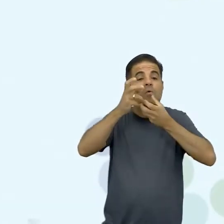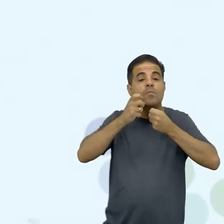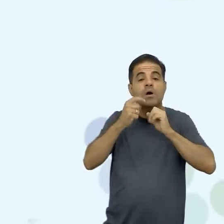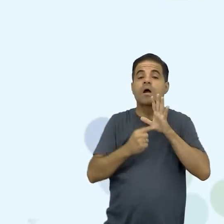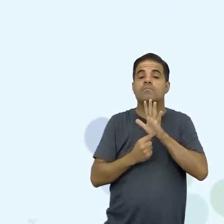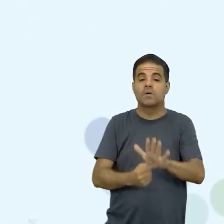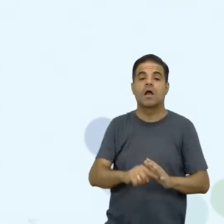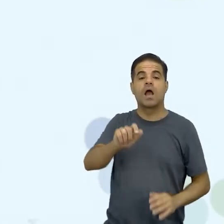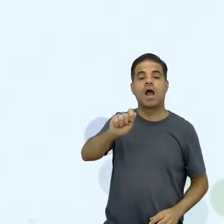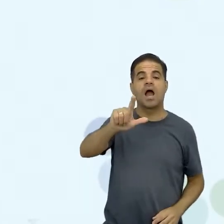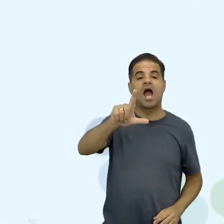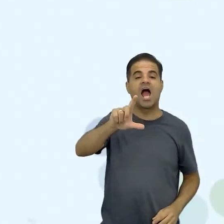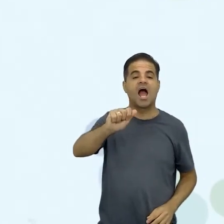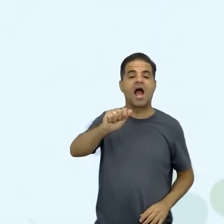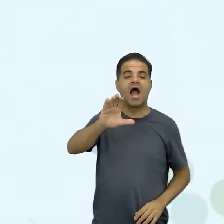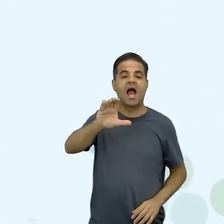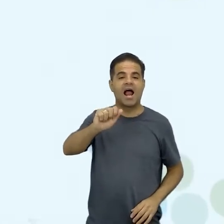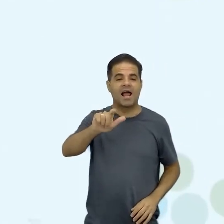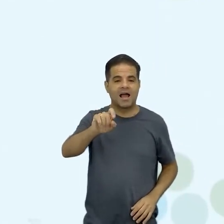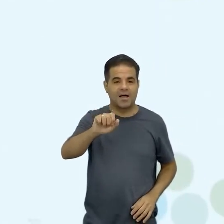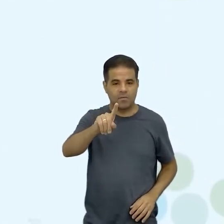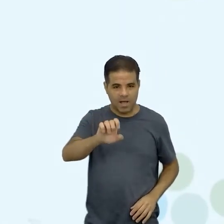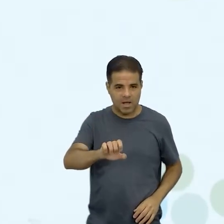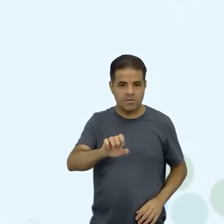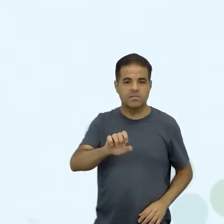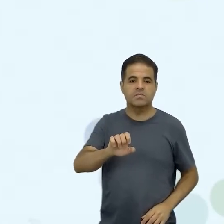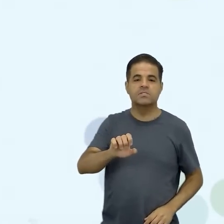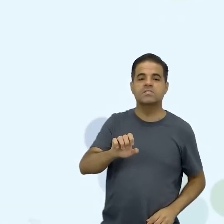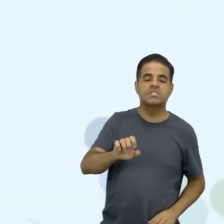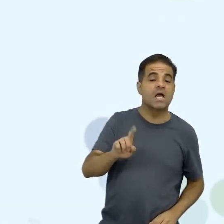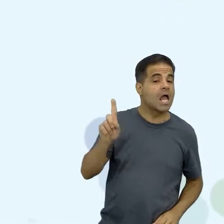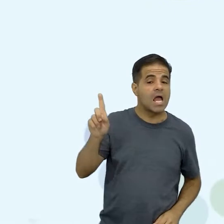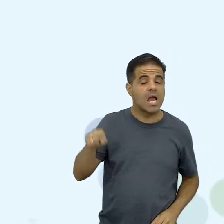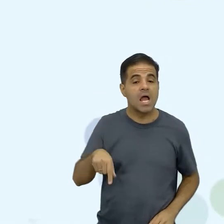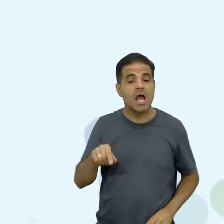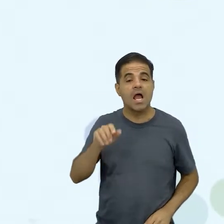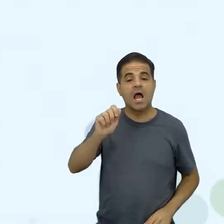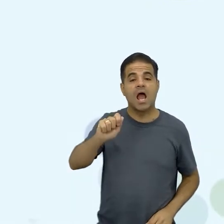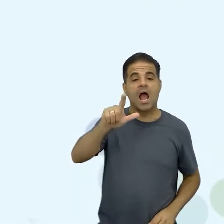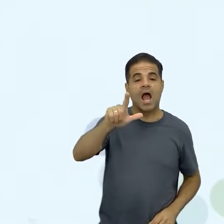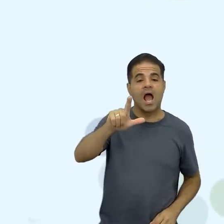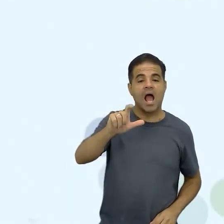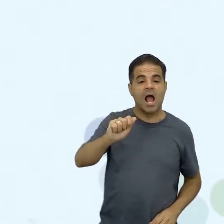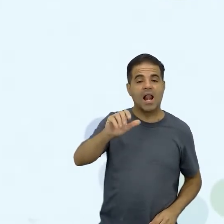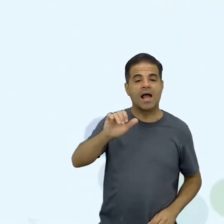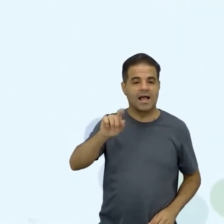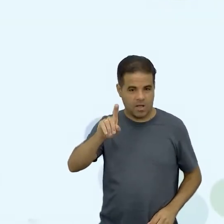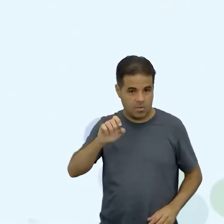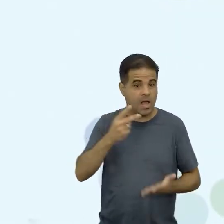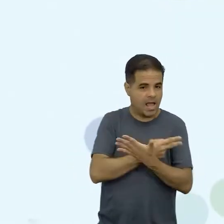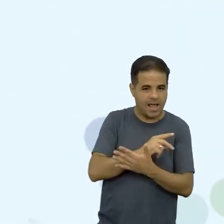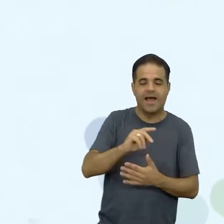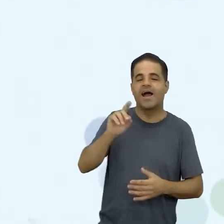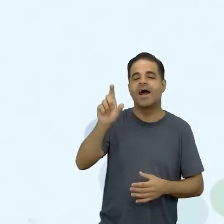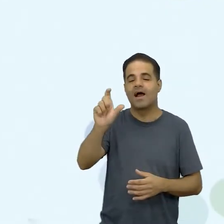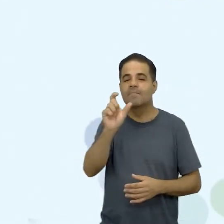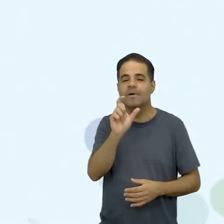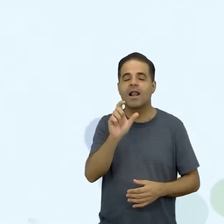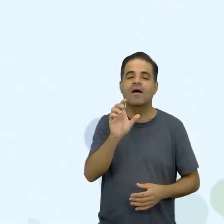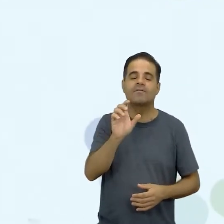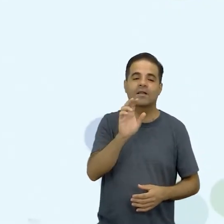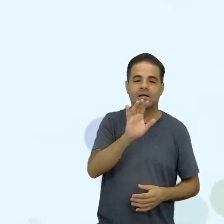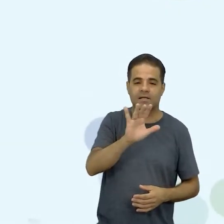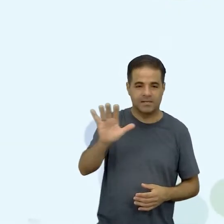informações apresentadas por... Aqui... Alcalde ou Alacalde? Não é Alcalde. Aqui tá errado, tem tá, um A gente? mais. Pronto. Esse A tá a